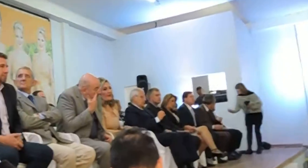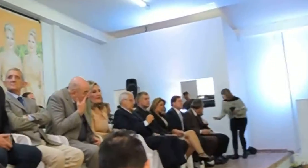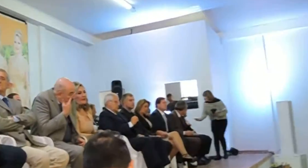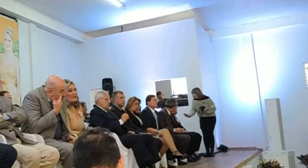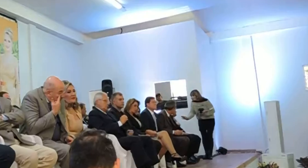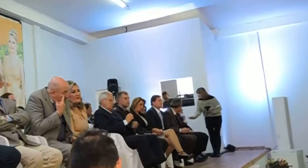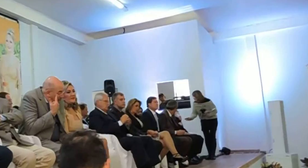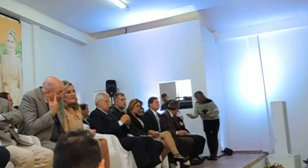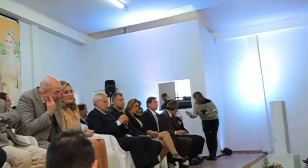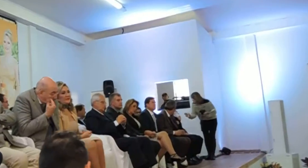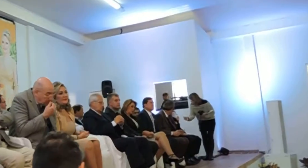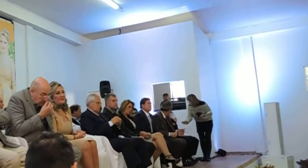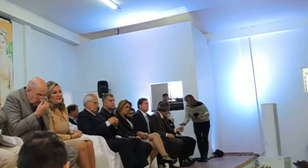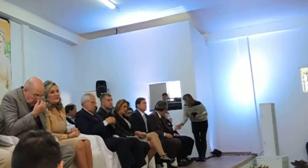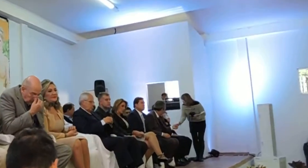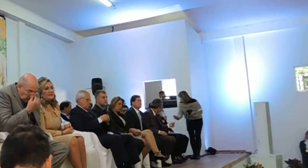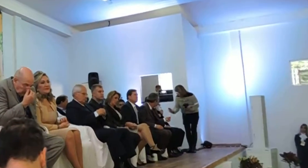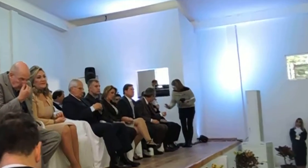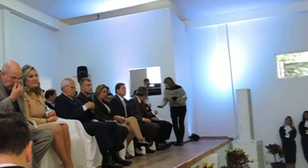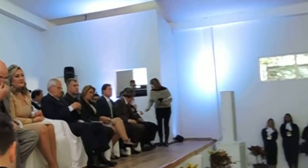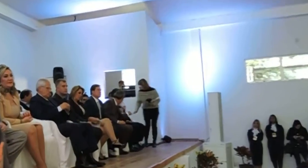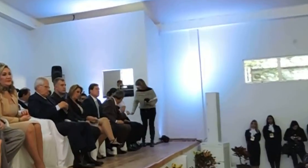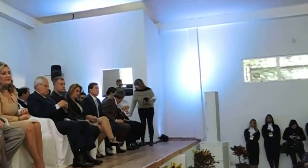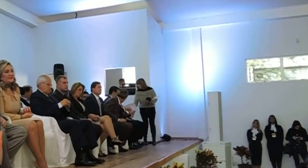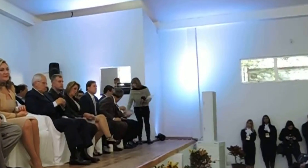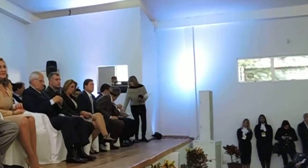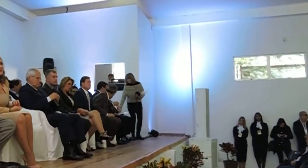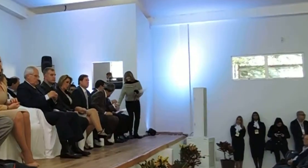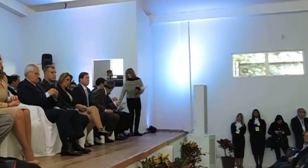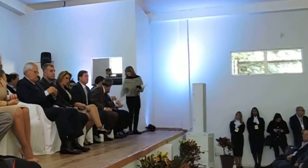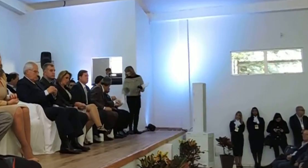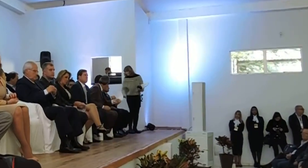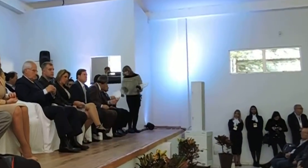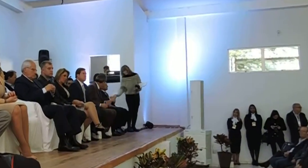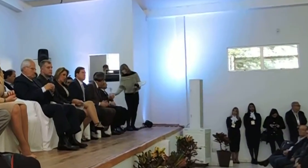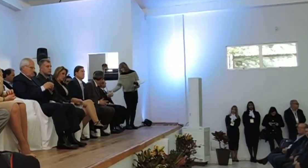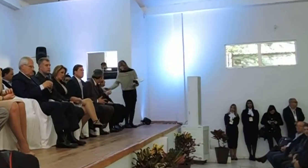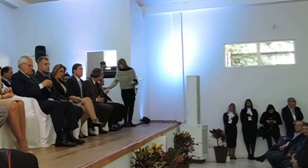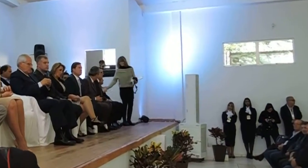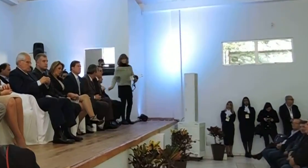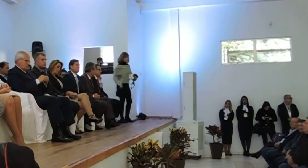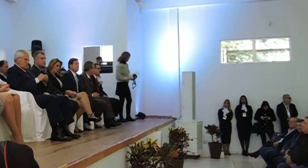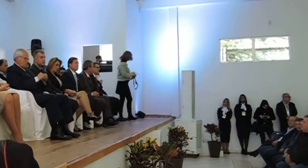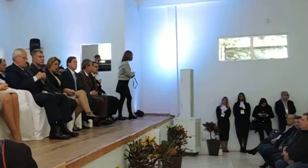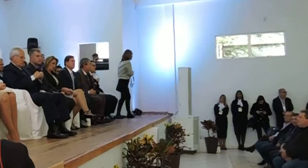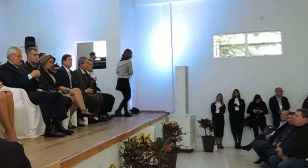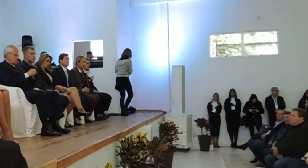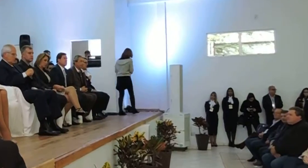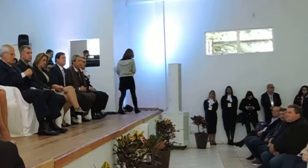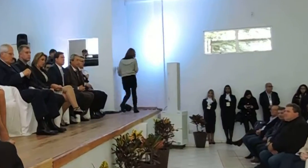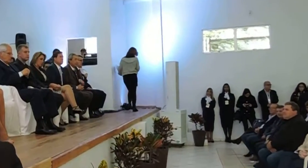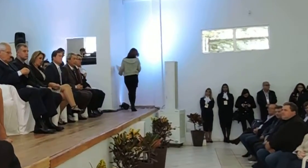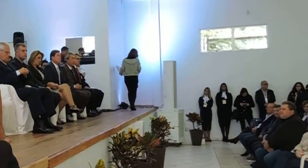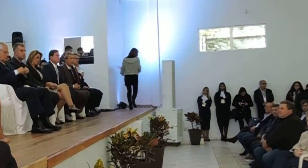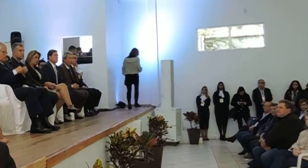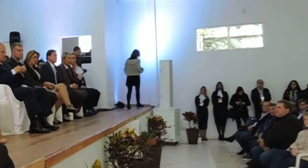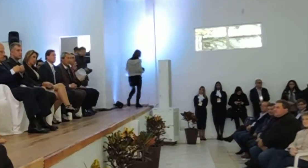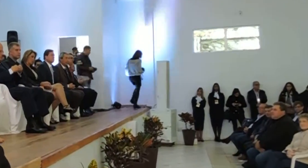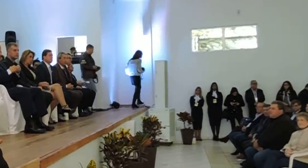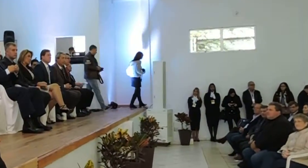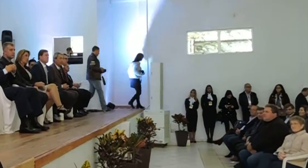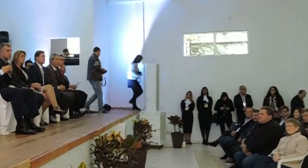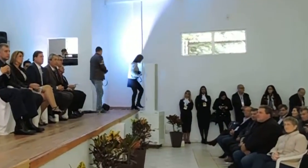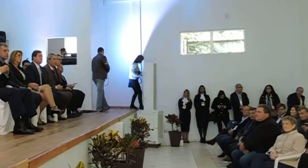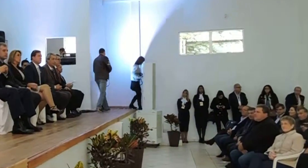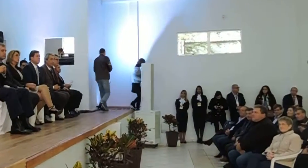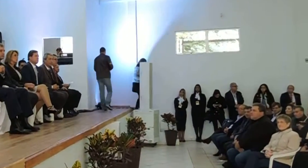mais aceitar. Precisamos sim de um novo pacto federativo. O melhor dos conselhos que